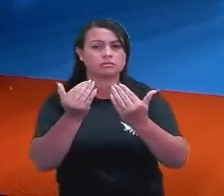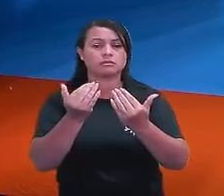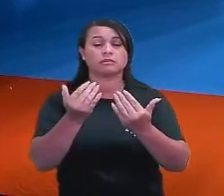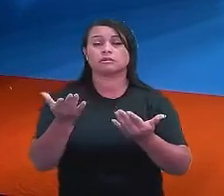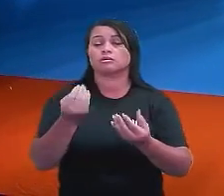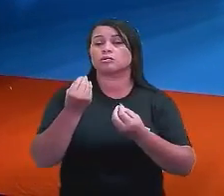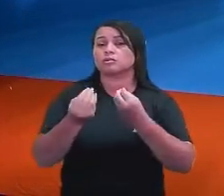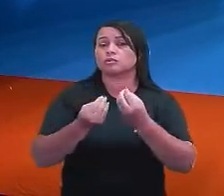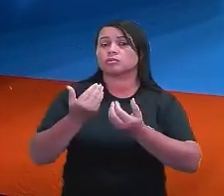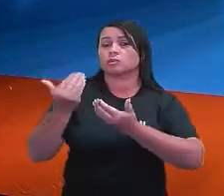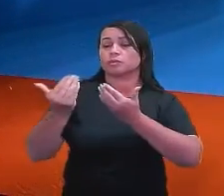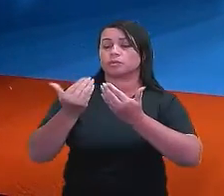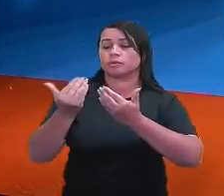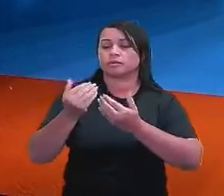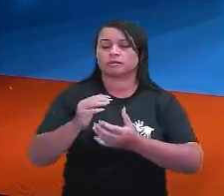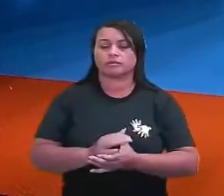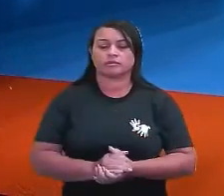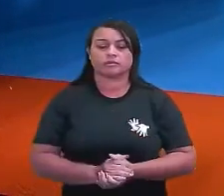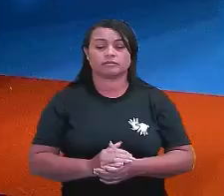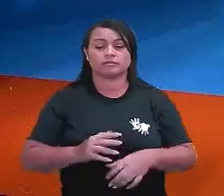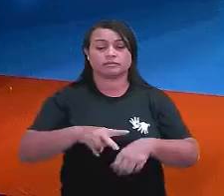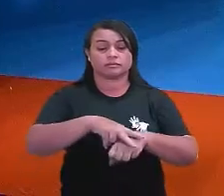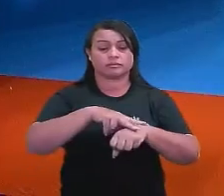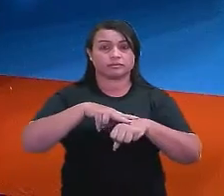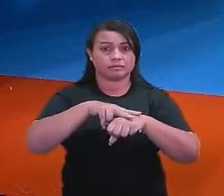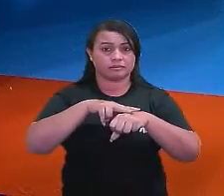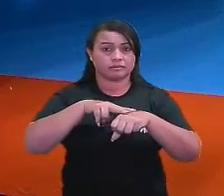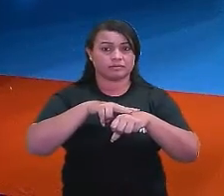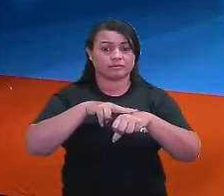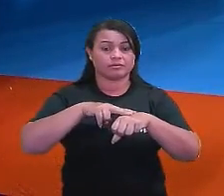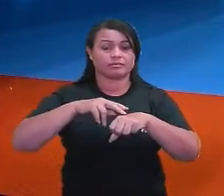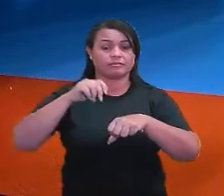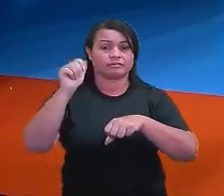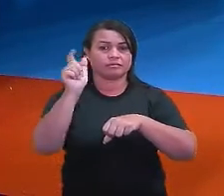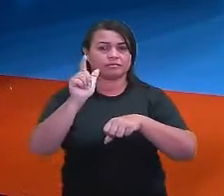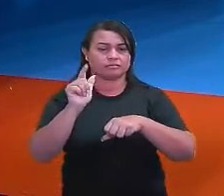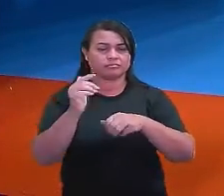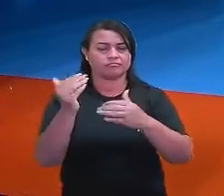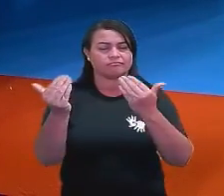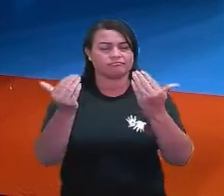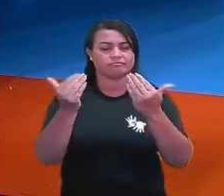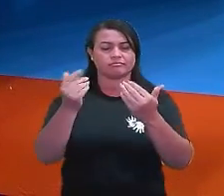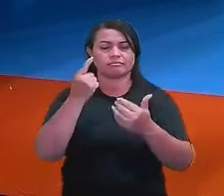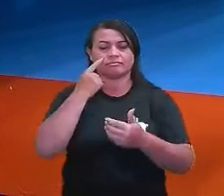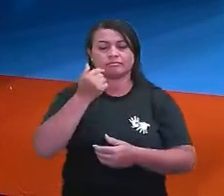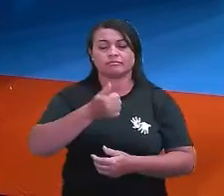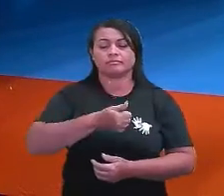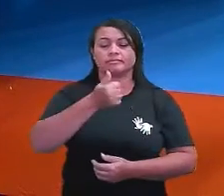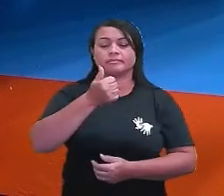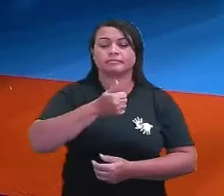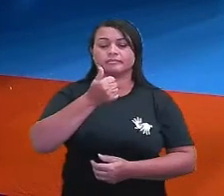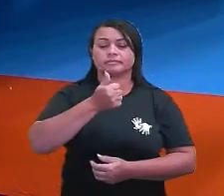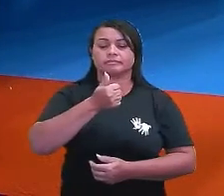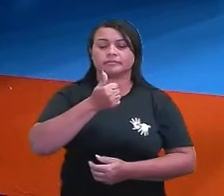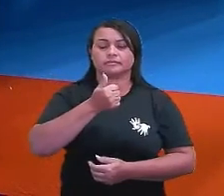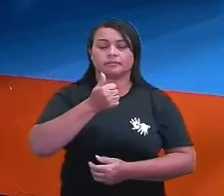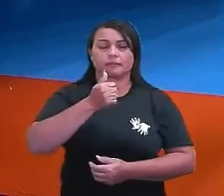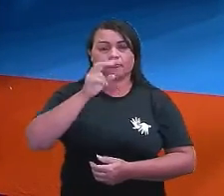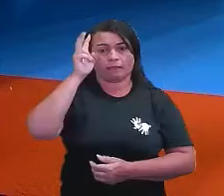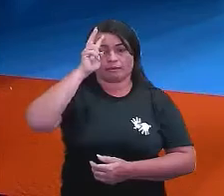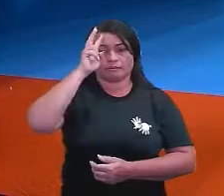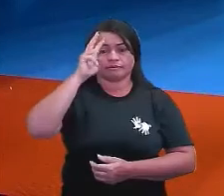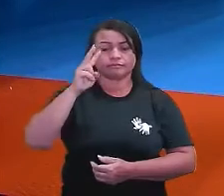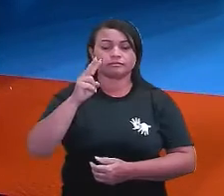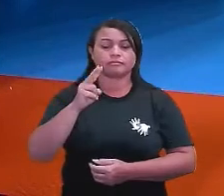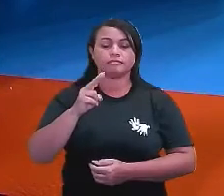primeira comparação que eu vou fazer, ó, é do verde com o azul. Então, primeiro eu vou pegar lá aquela